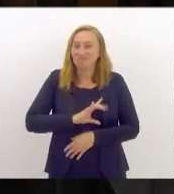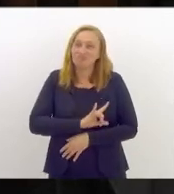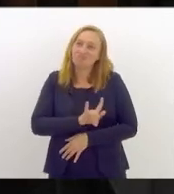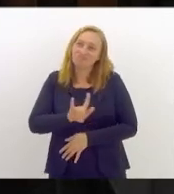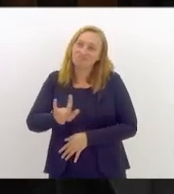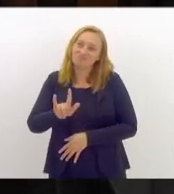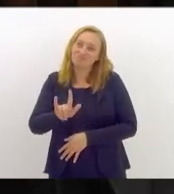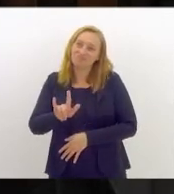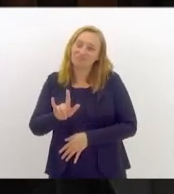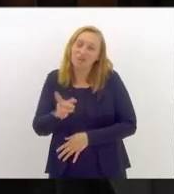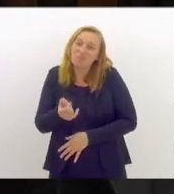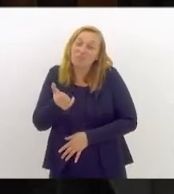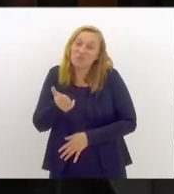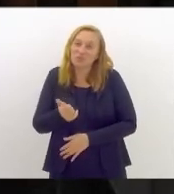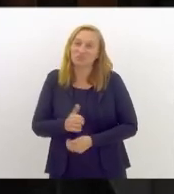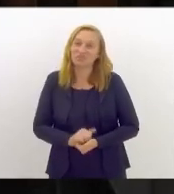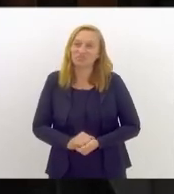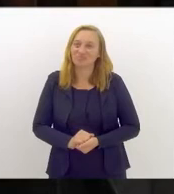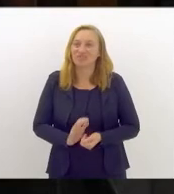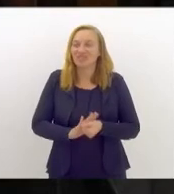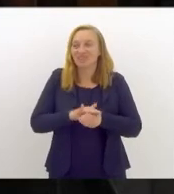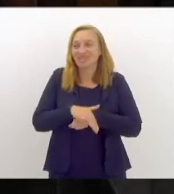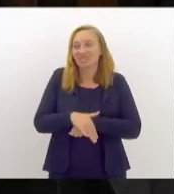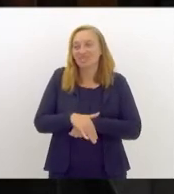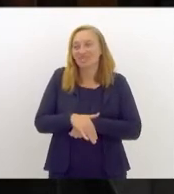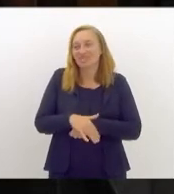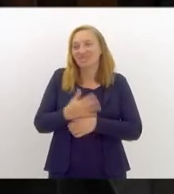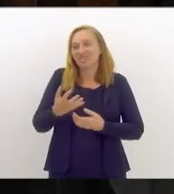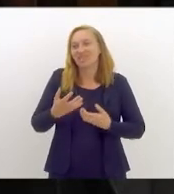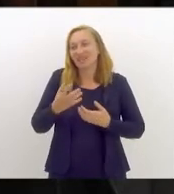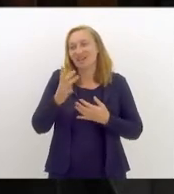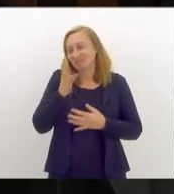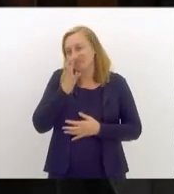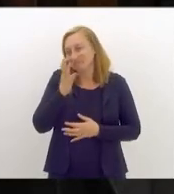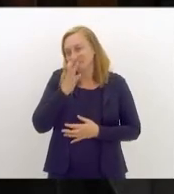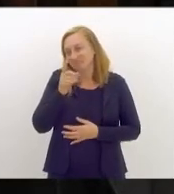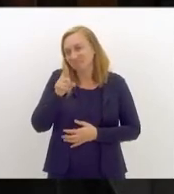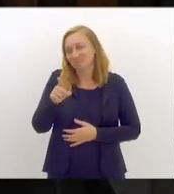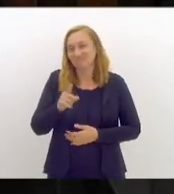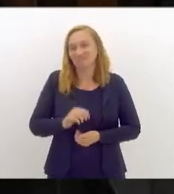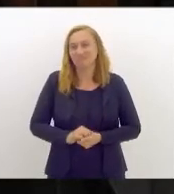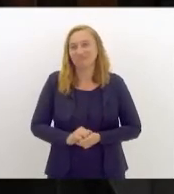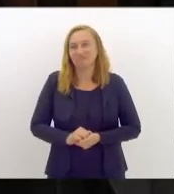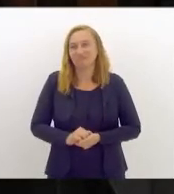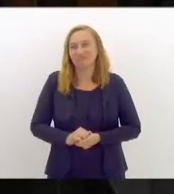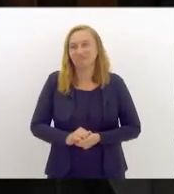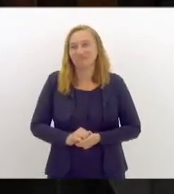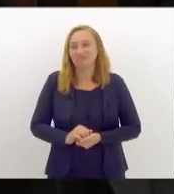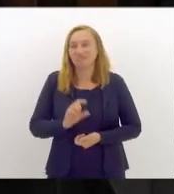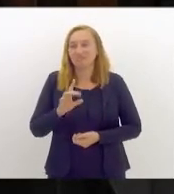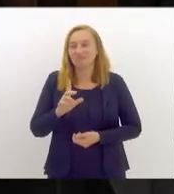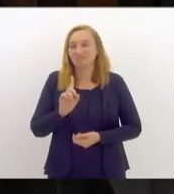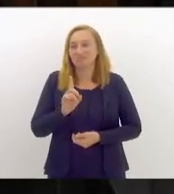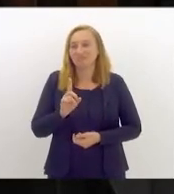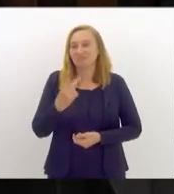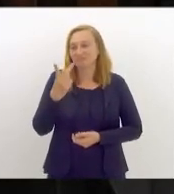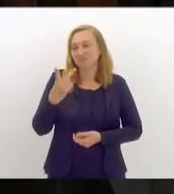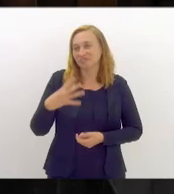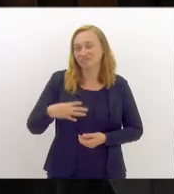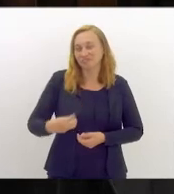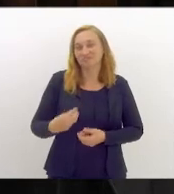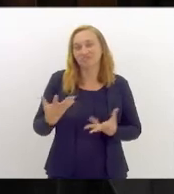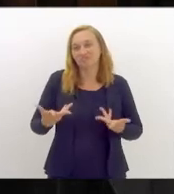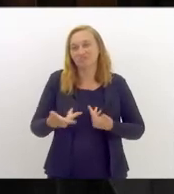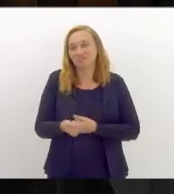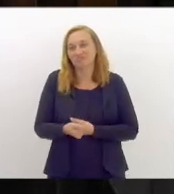não será suficiente nessa noite queria externar toda a minha admiração e gratidão a você não só pelos nossos Duas maravilhosas